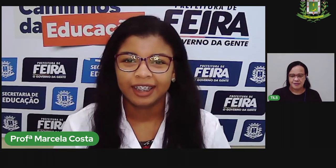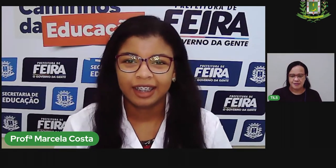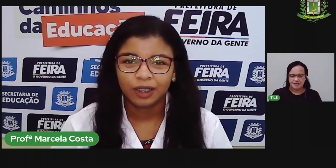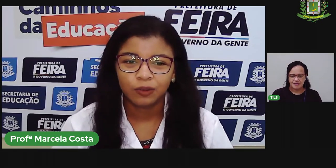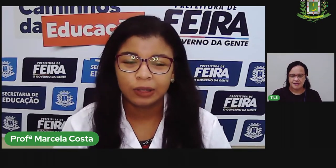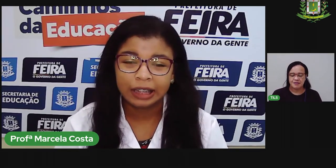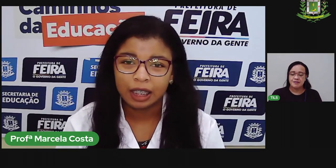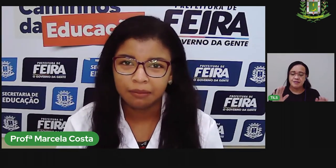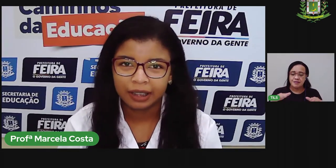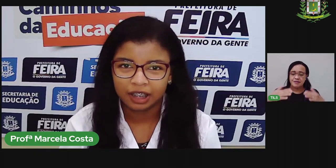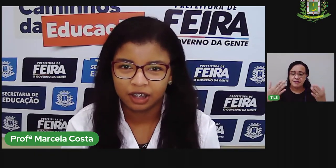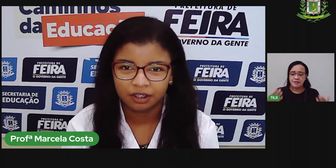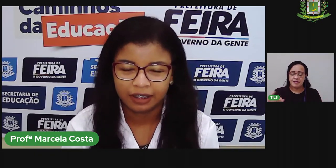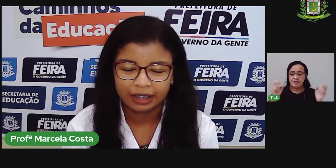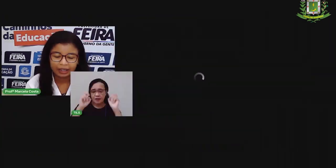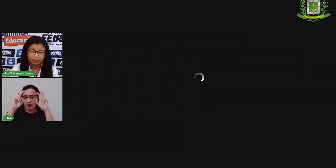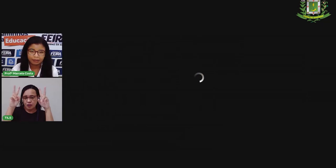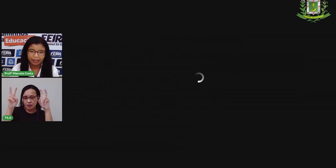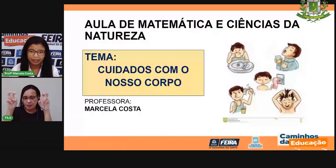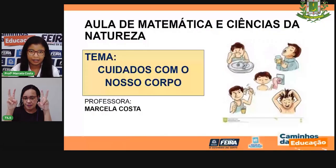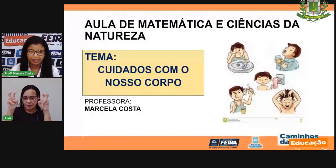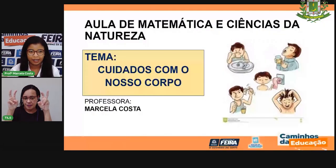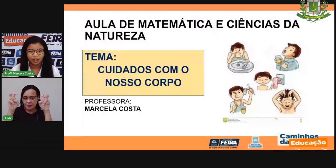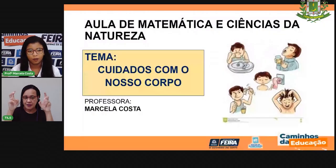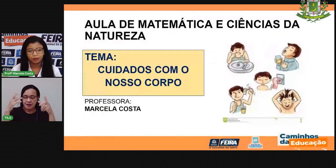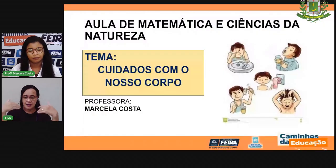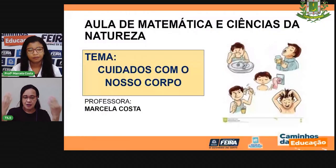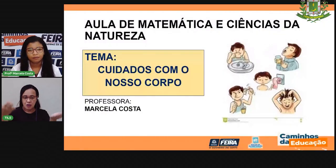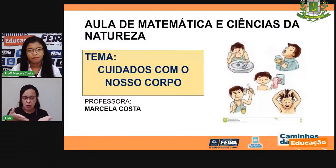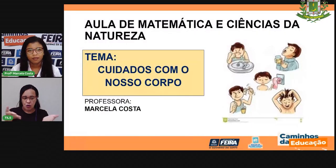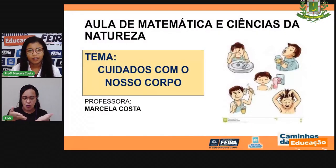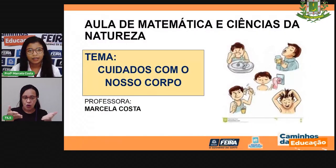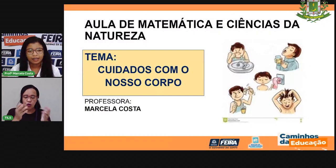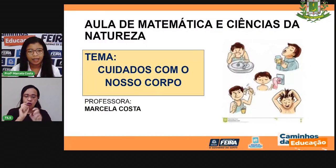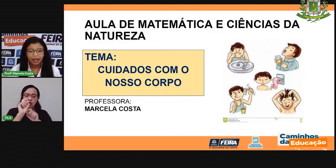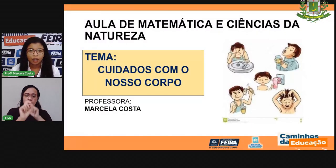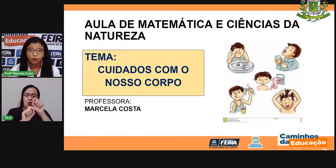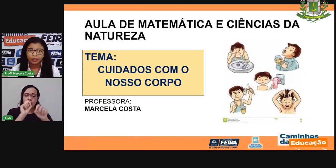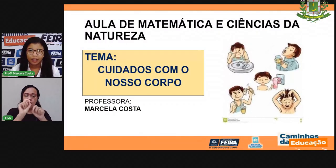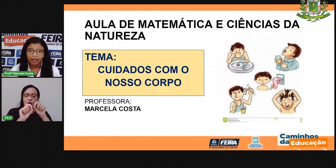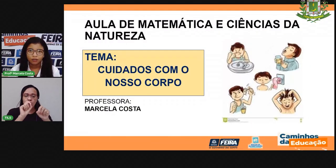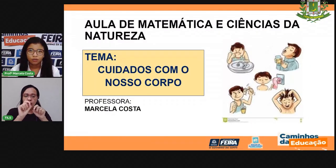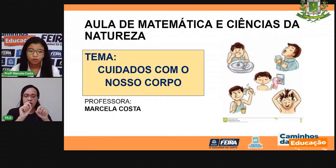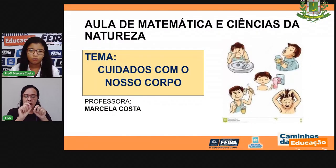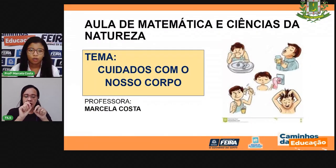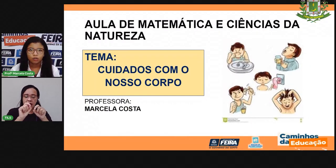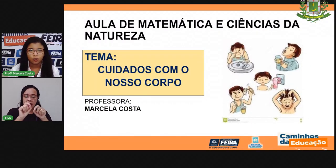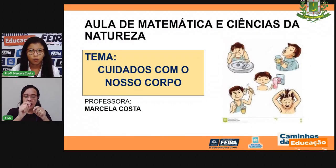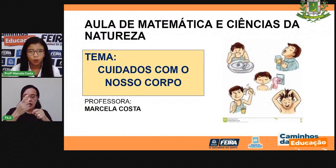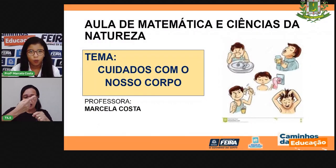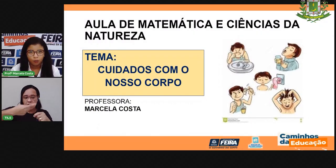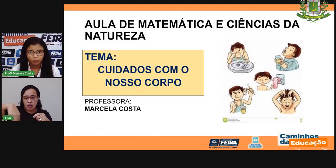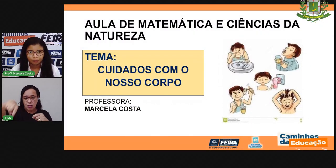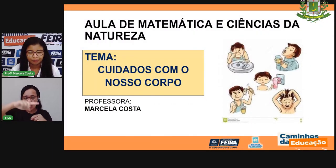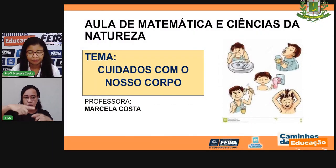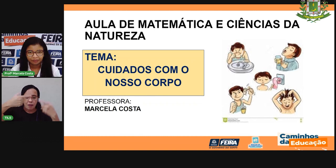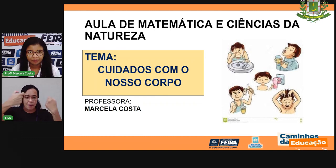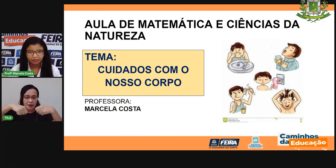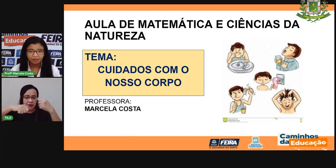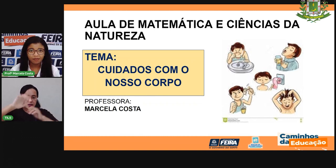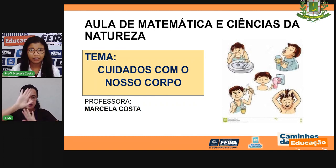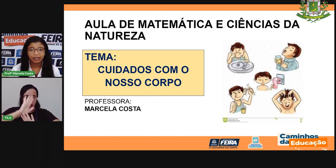Então, o tema que a gente vai trabalhar nessa aula será cuidados com o nosso corpo.